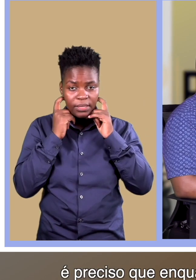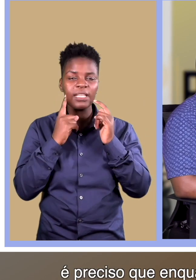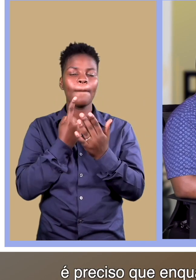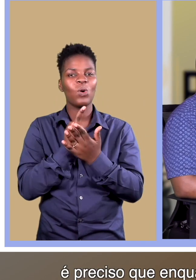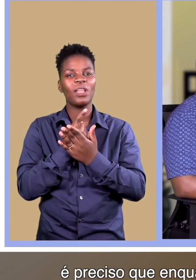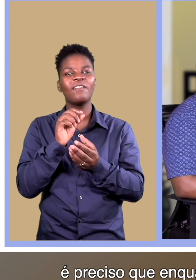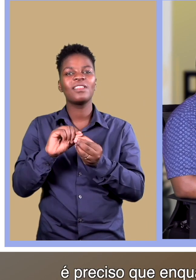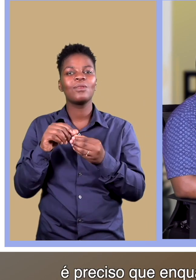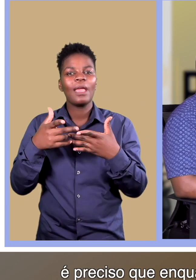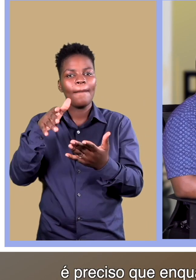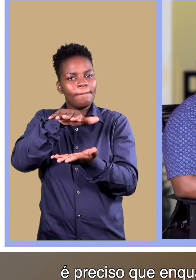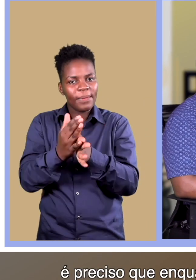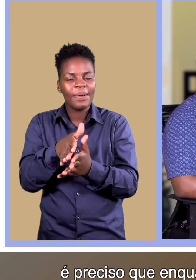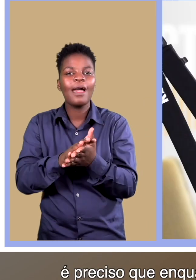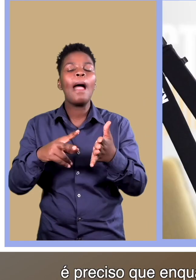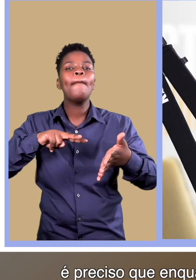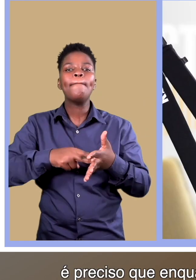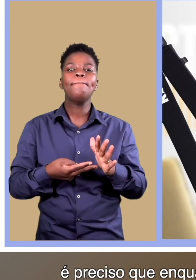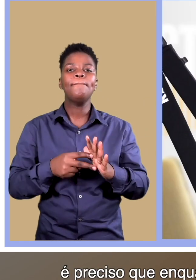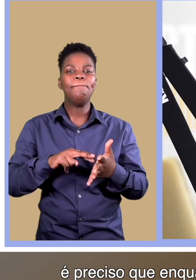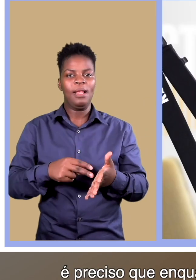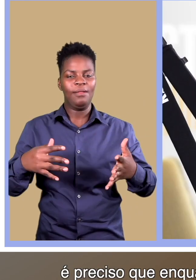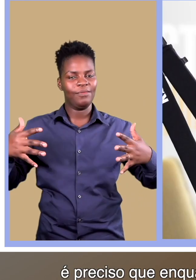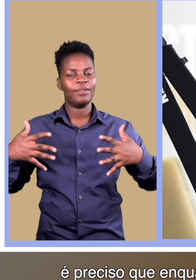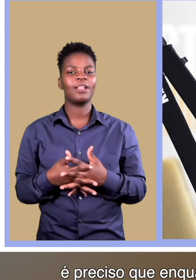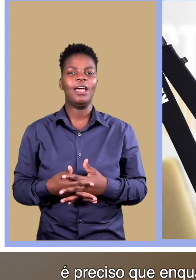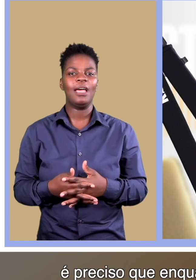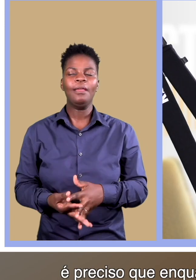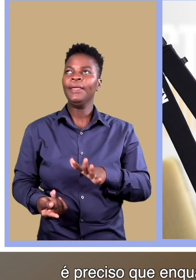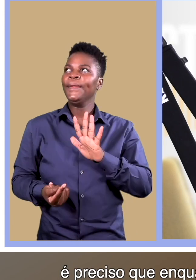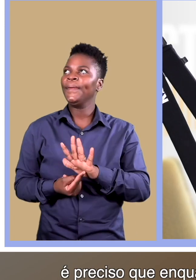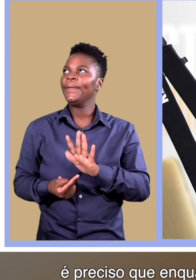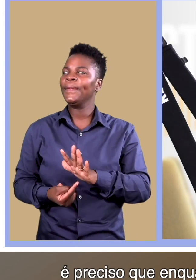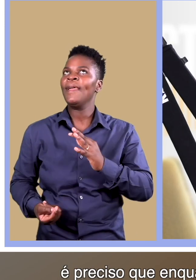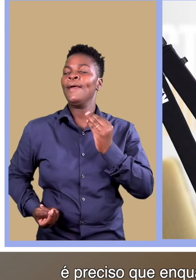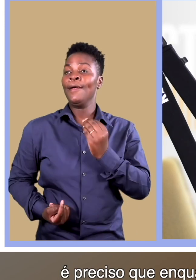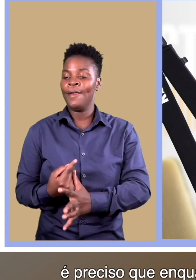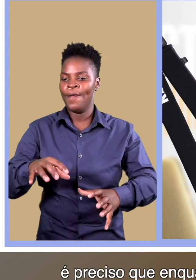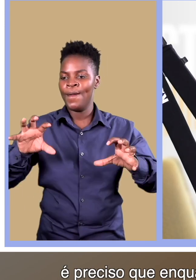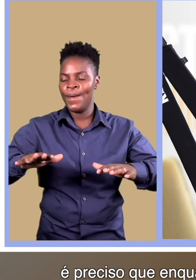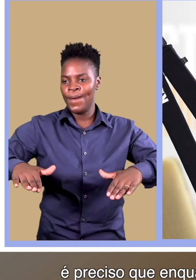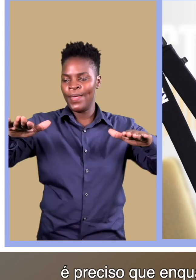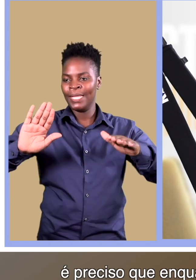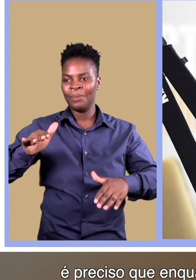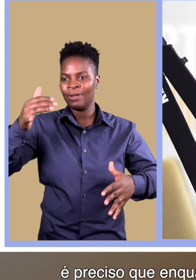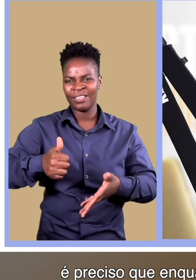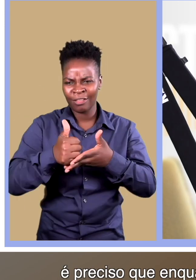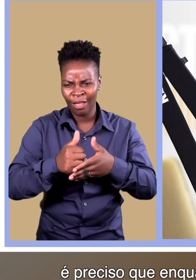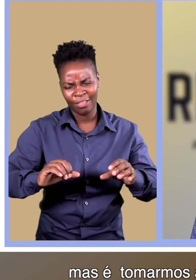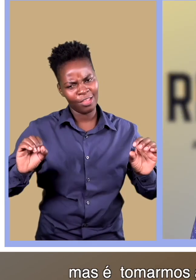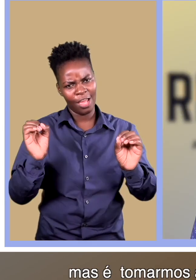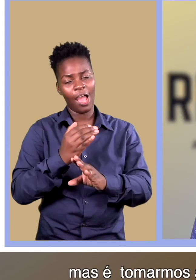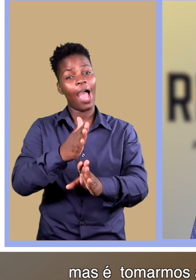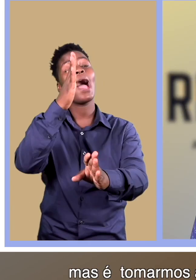nós tenhamos uma planificação clara e não esperar o ciclone para depois tentar ajudar a